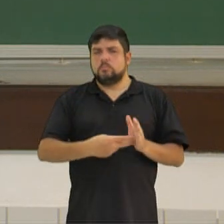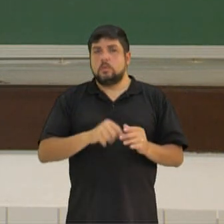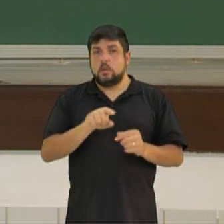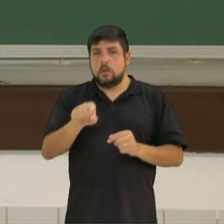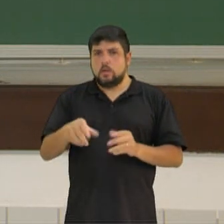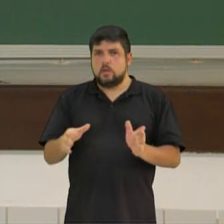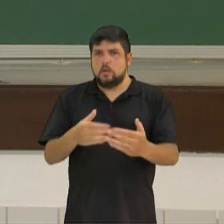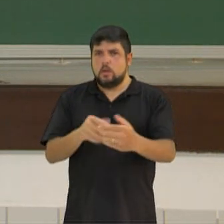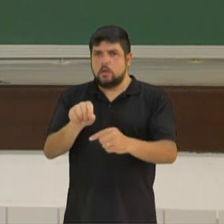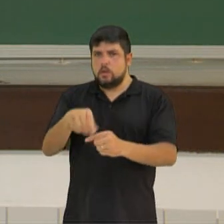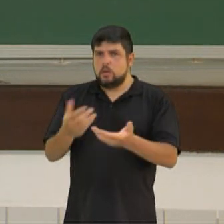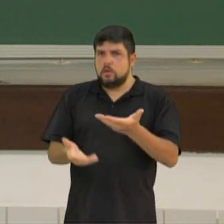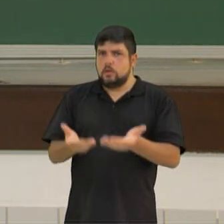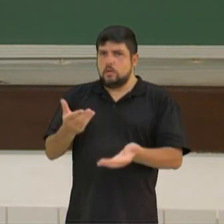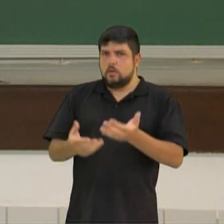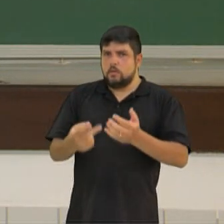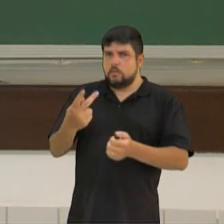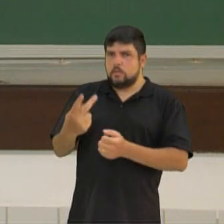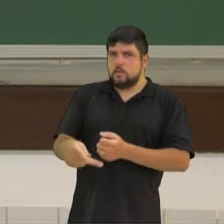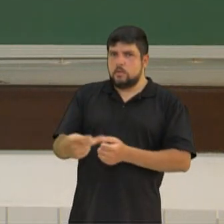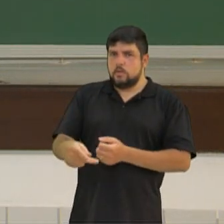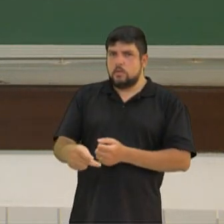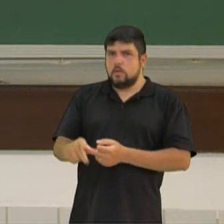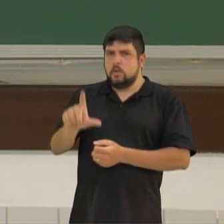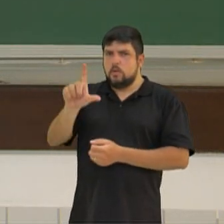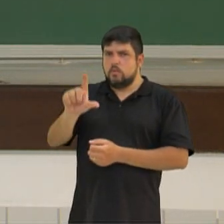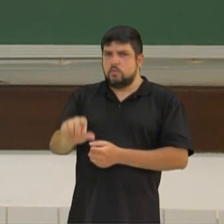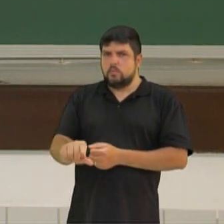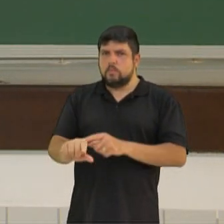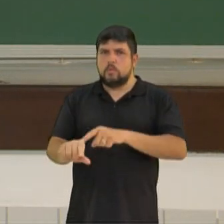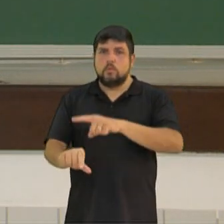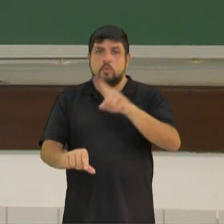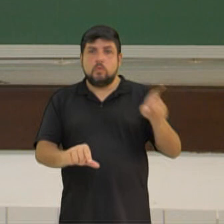massa desse objeto é menor do que esse.